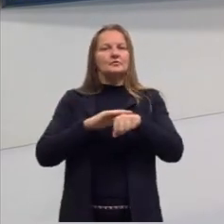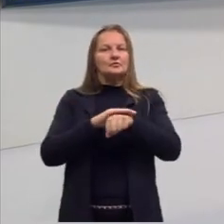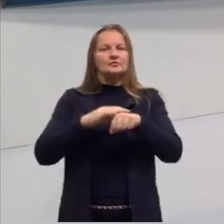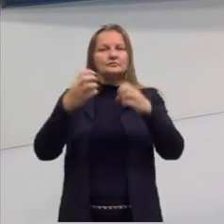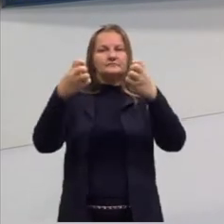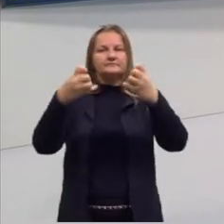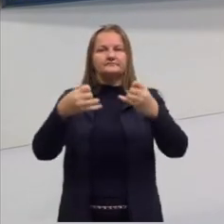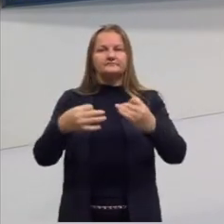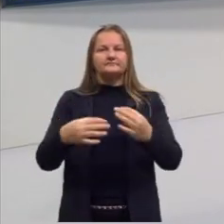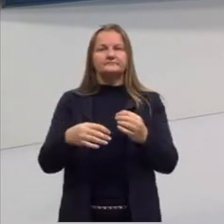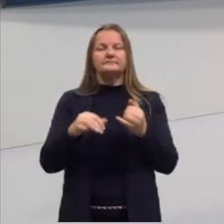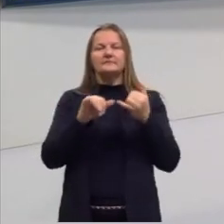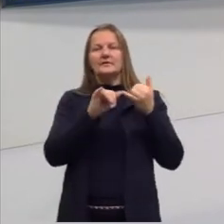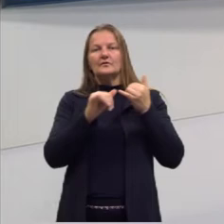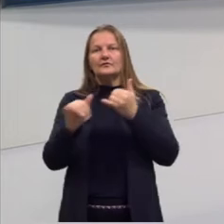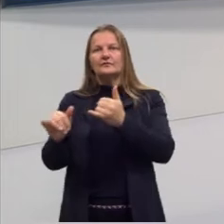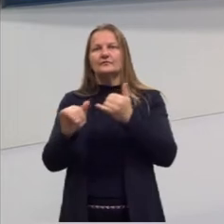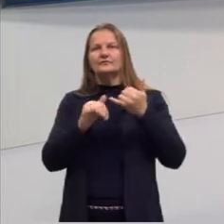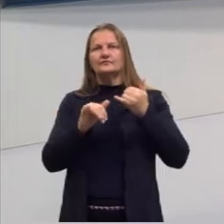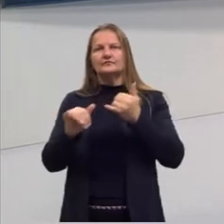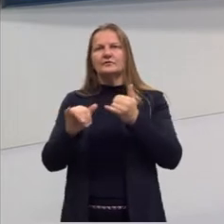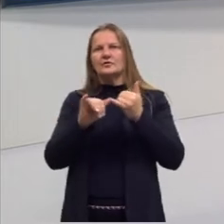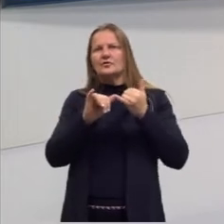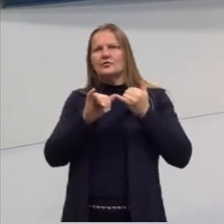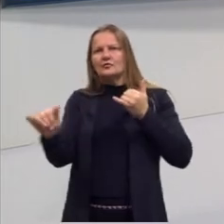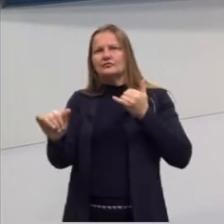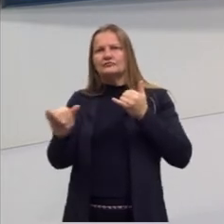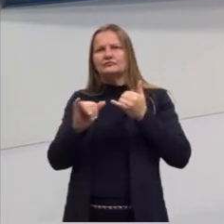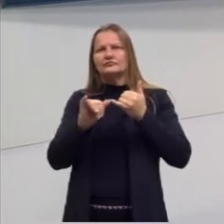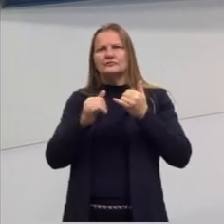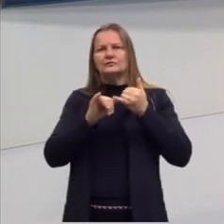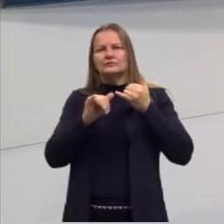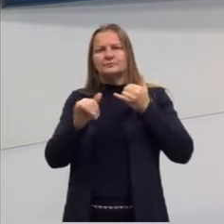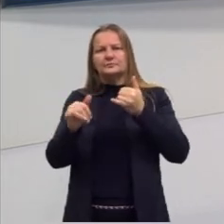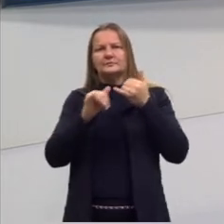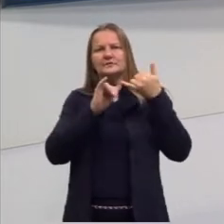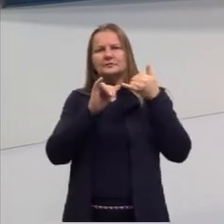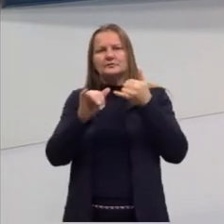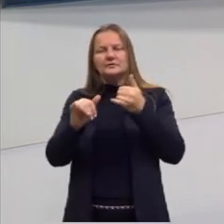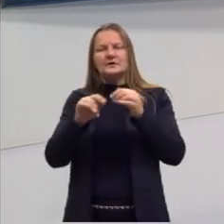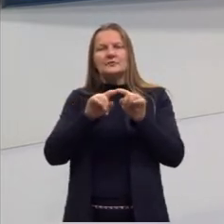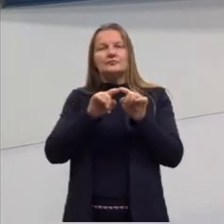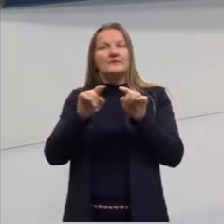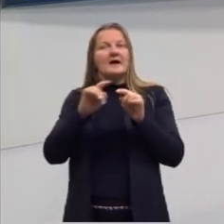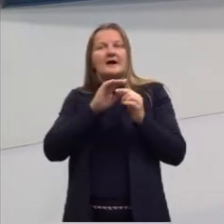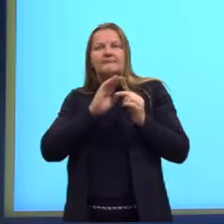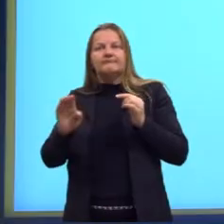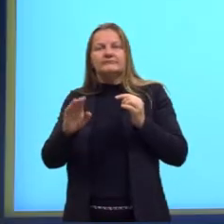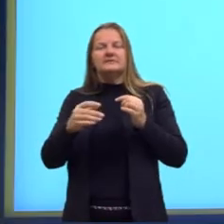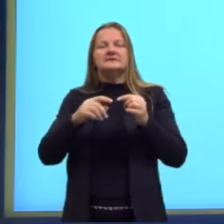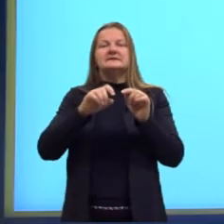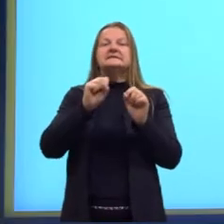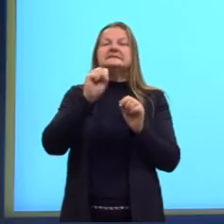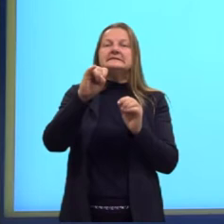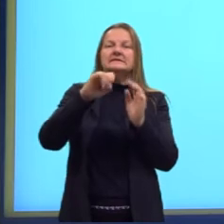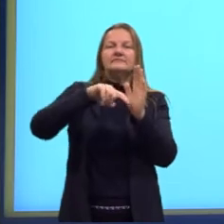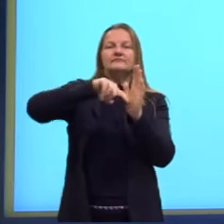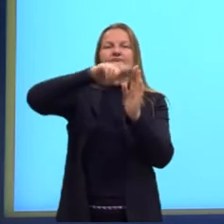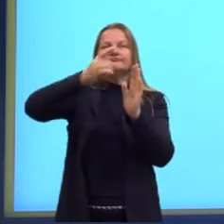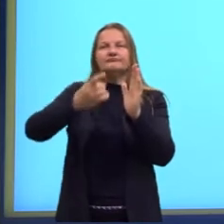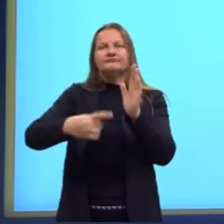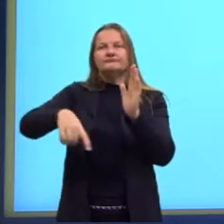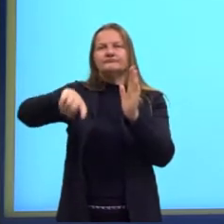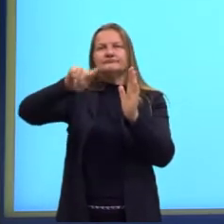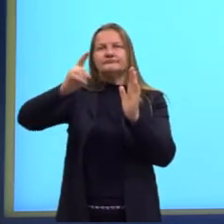onde a gente tem um fluxo contínuo de elétrons tá já quando ela é alternada o quê que